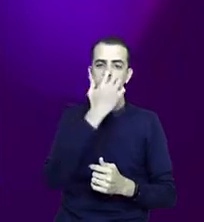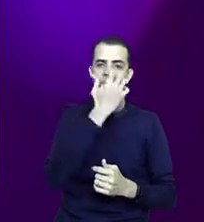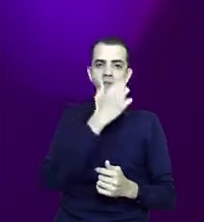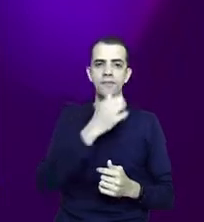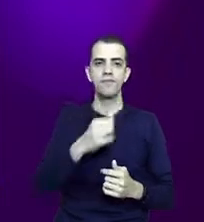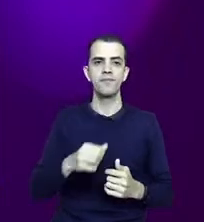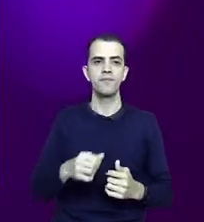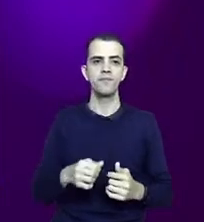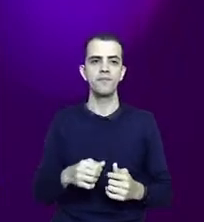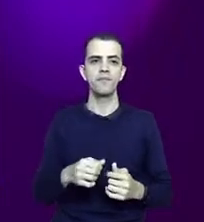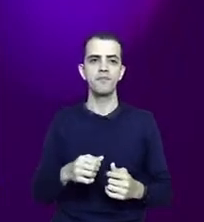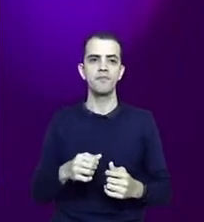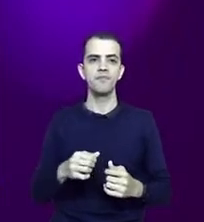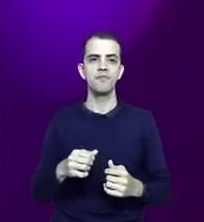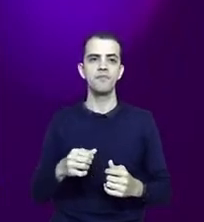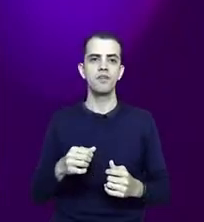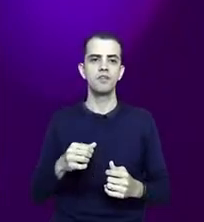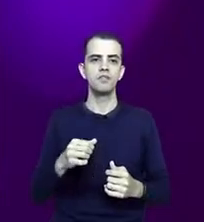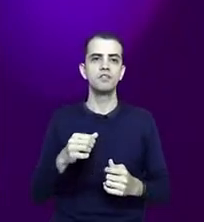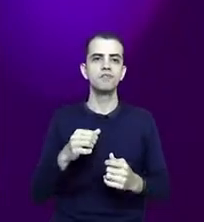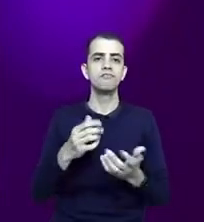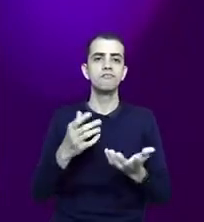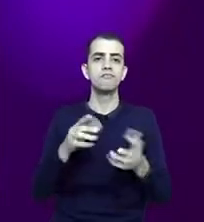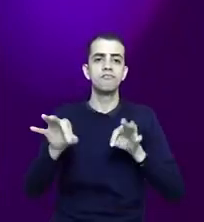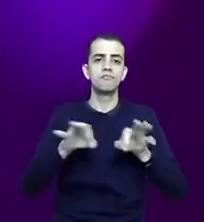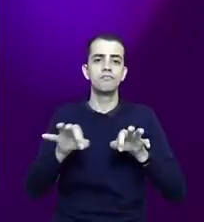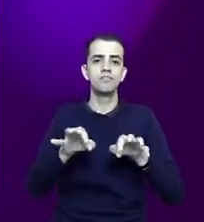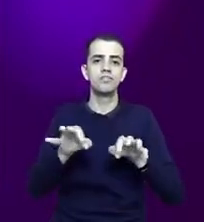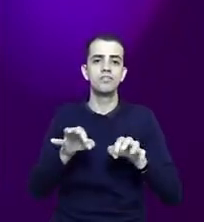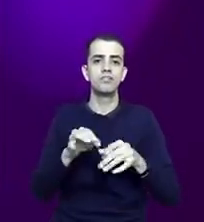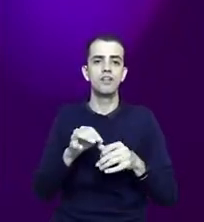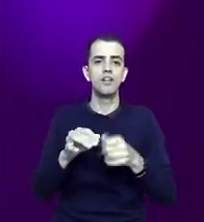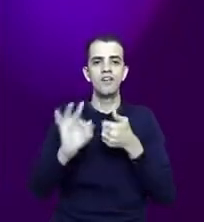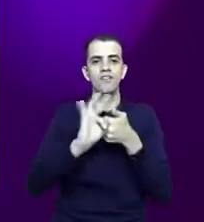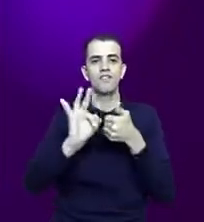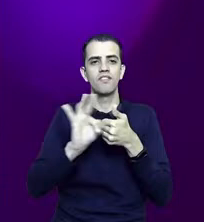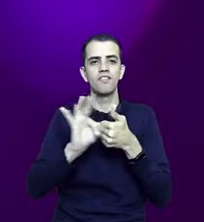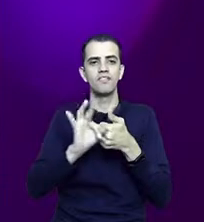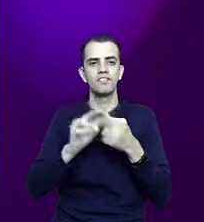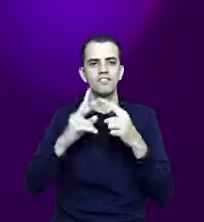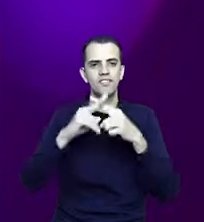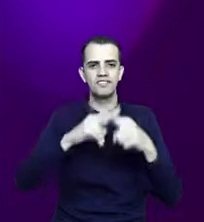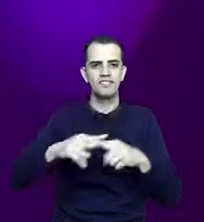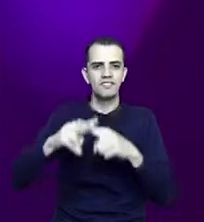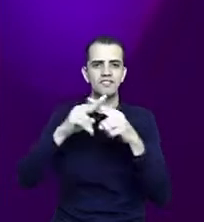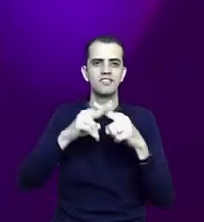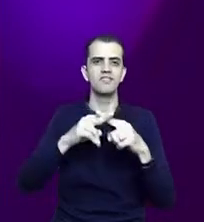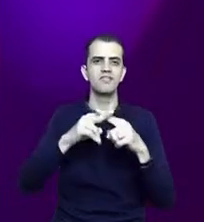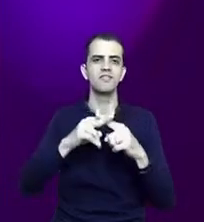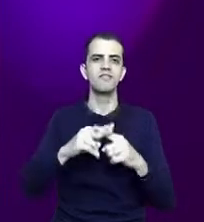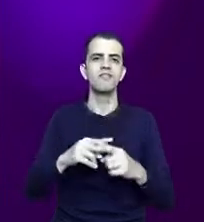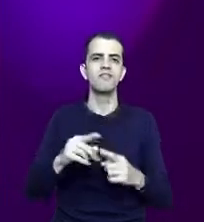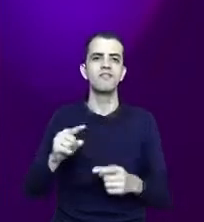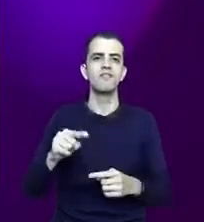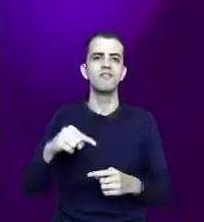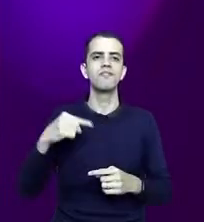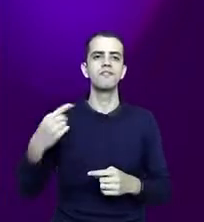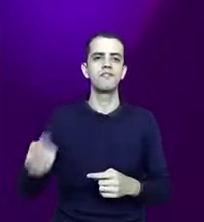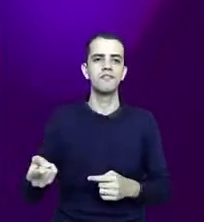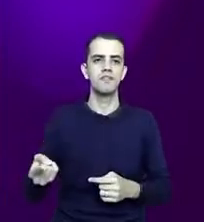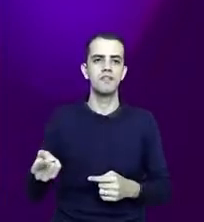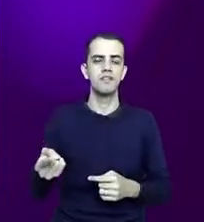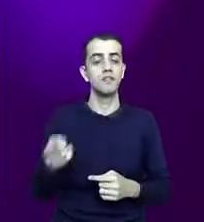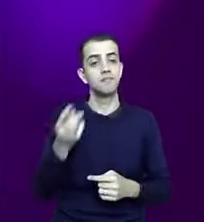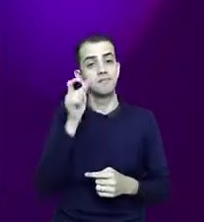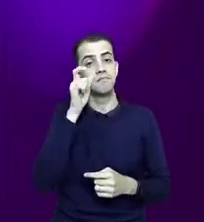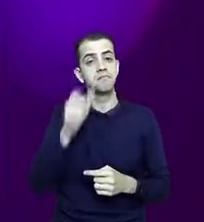é difícil, né, você mexer nisso de mas novo. é uma ferramenta de Né? acurácia, né? Talvez depois que fixasse, você olhar, seria interessante. O